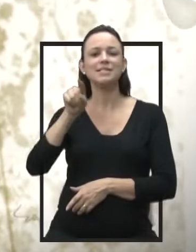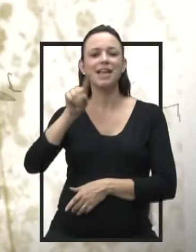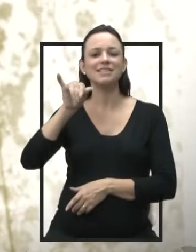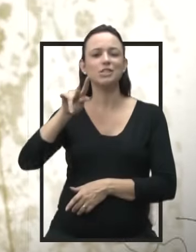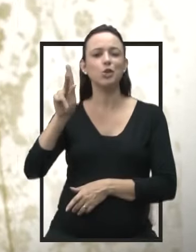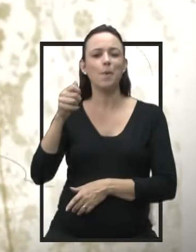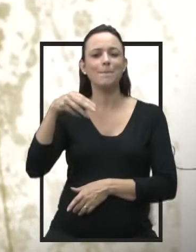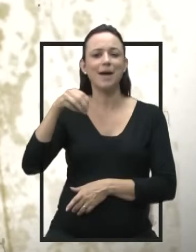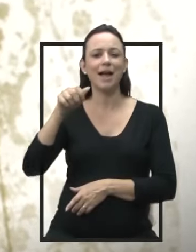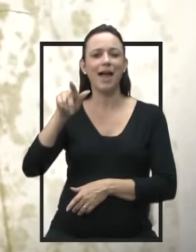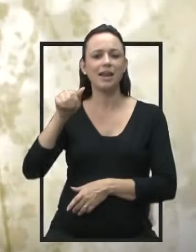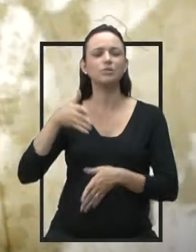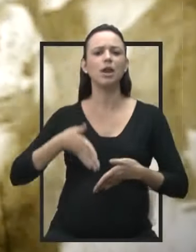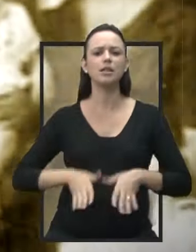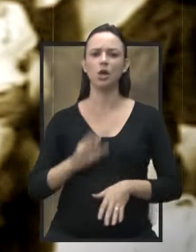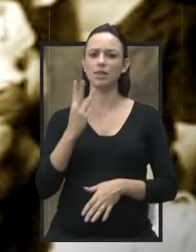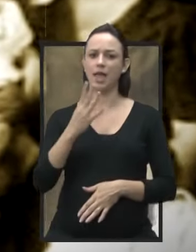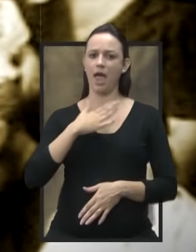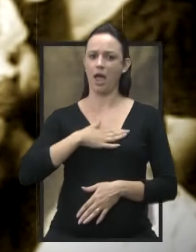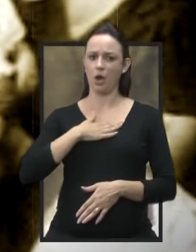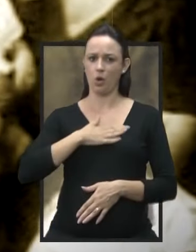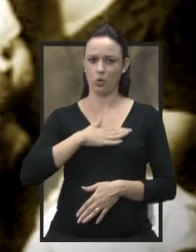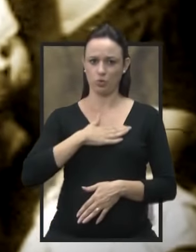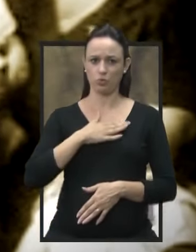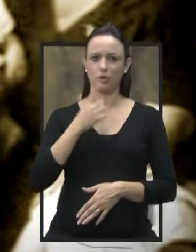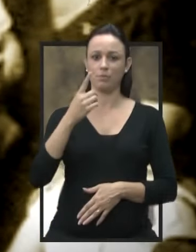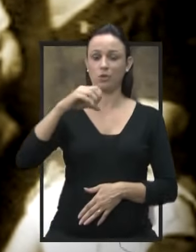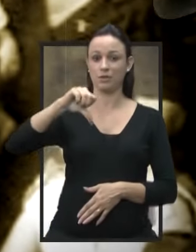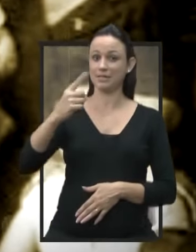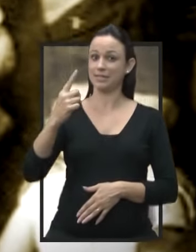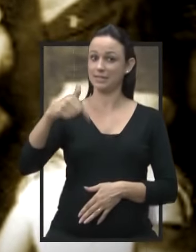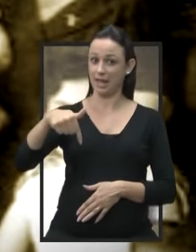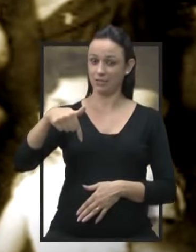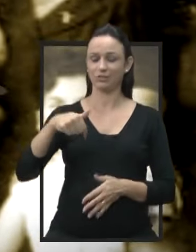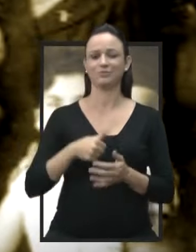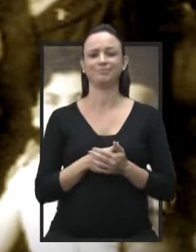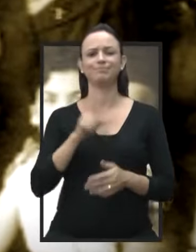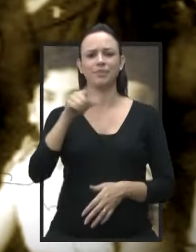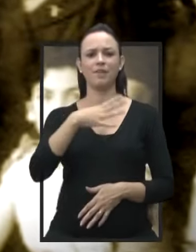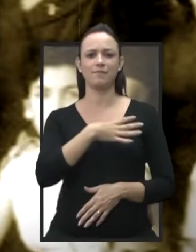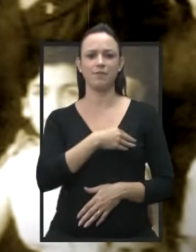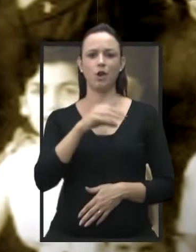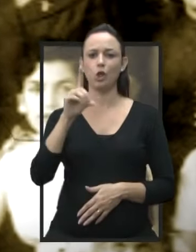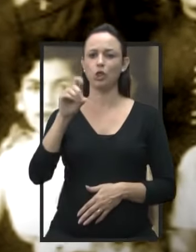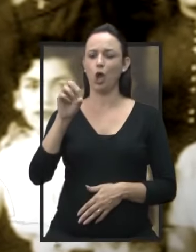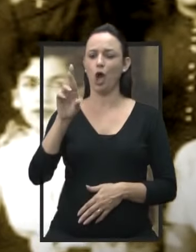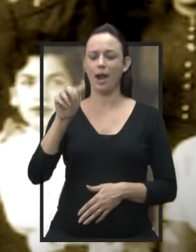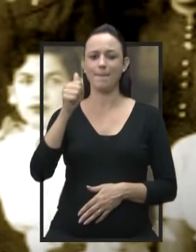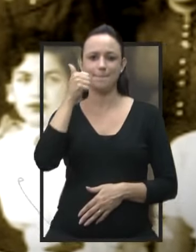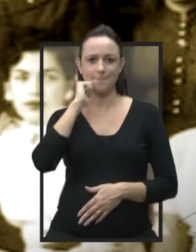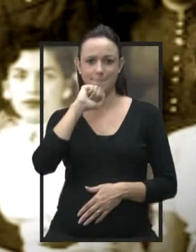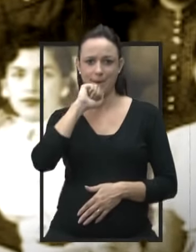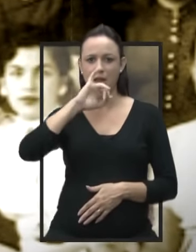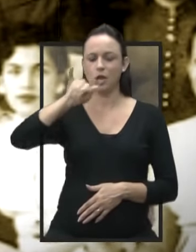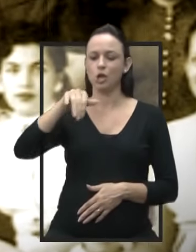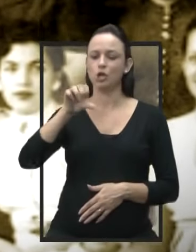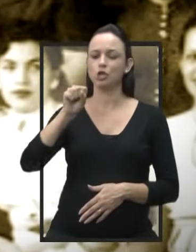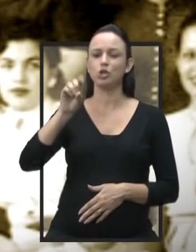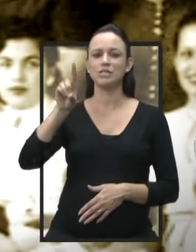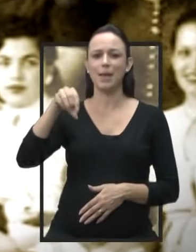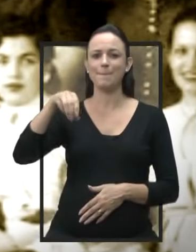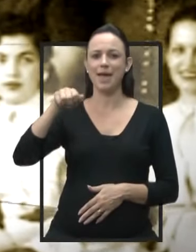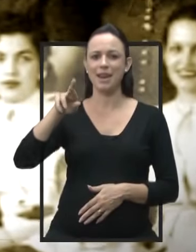Magalhães, e nascido em 3 de agosto de 1917. Era filho de Dora Magalhães Prado e José